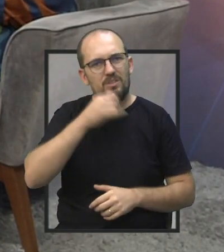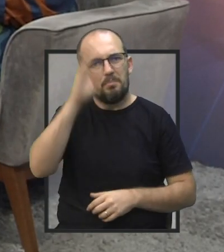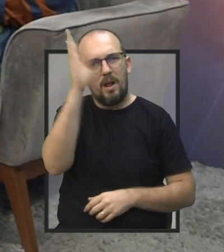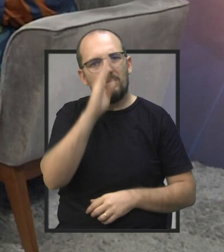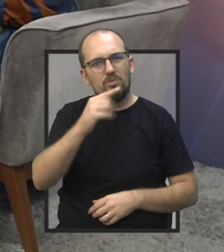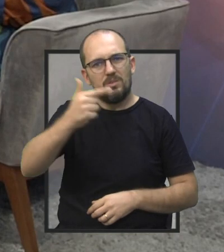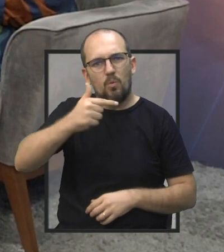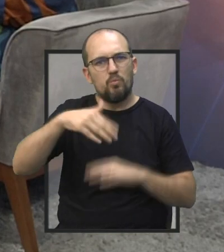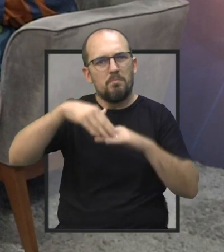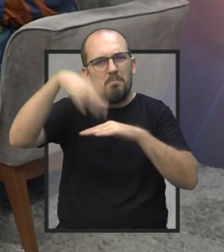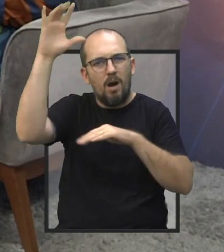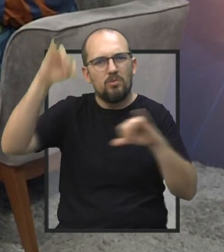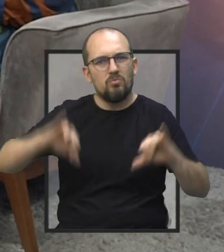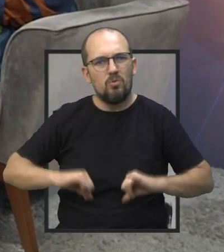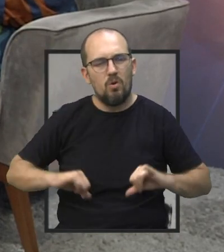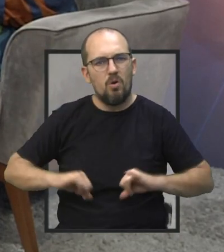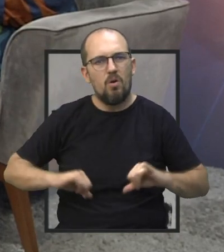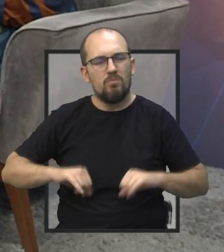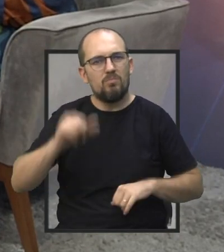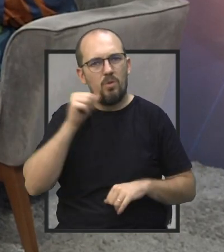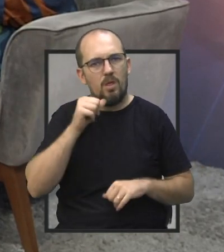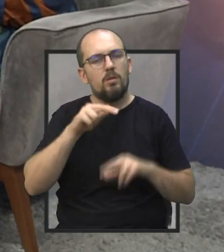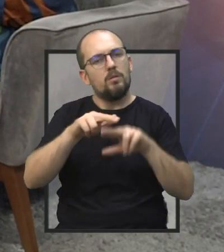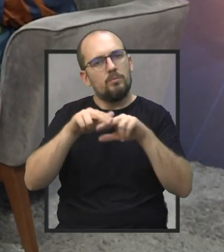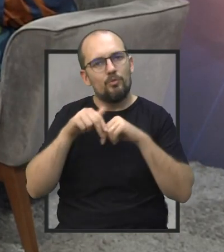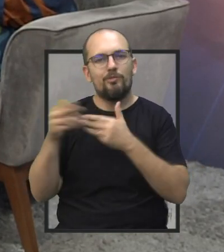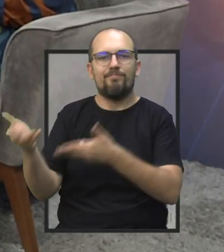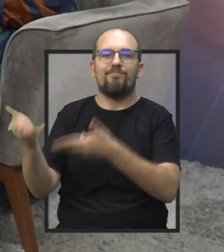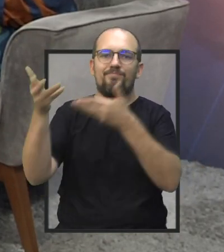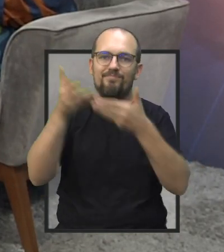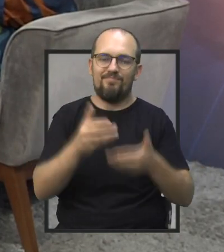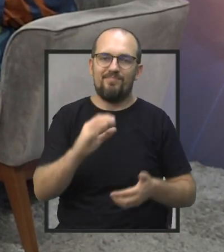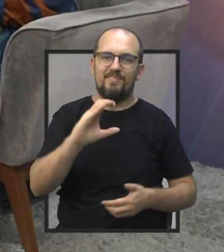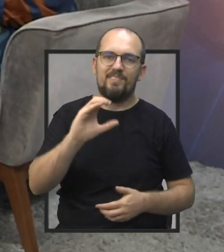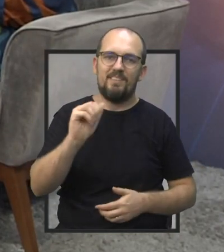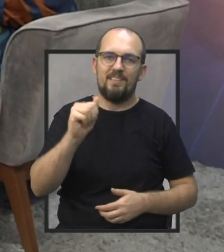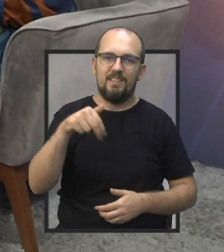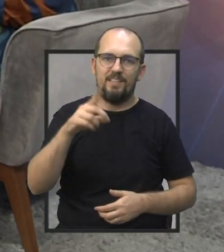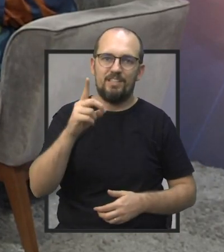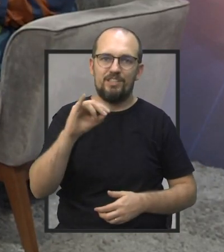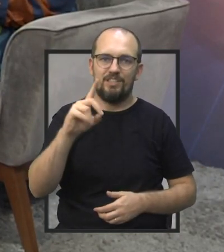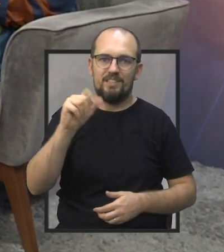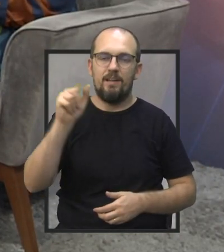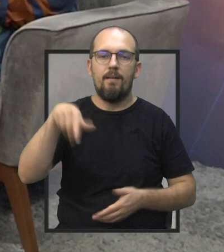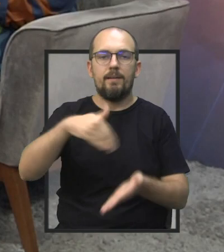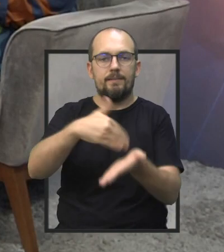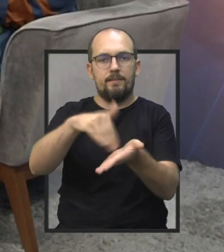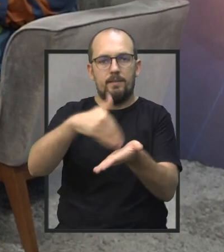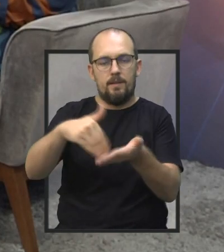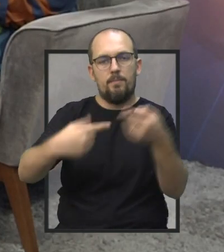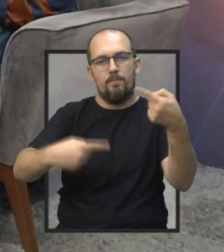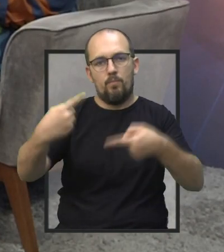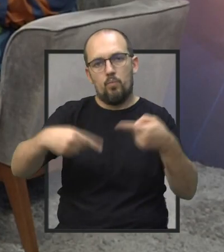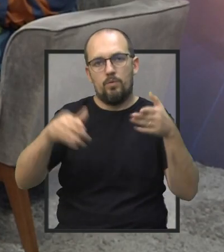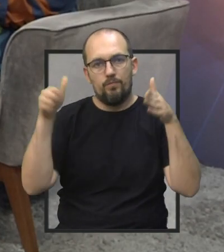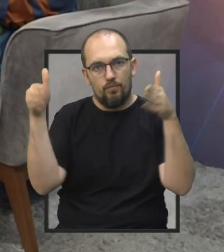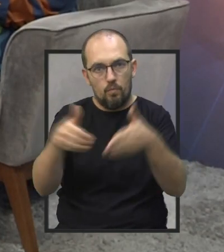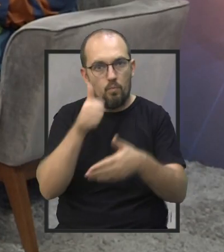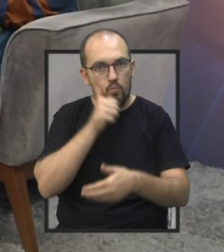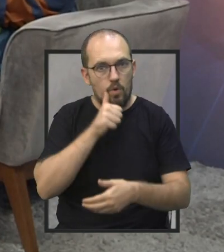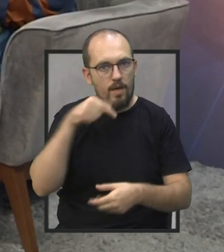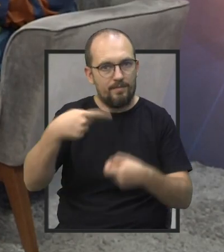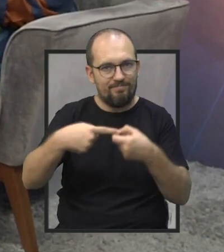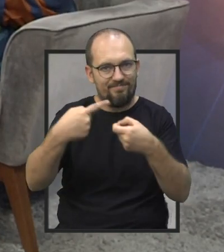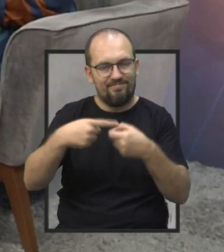ocupa o segundo lugar. A gente convidou a doutora Cândida Cristina Ferreira, que é secretária de Políticas Públicas para Mulheres aqui